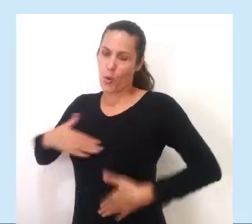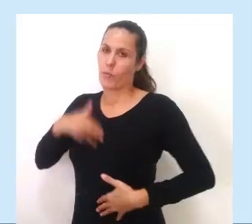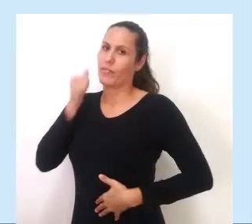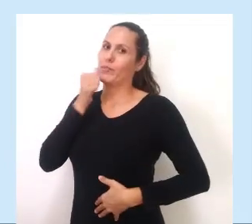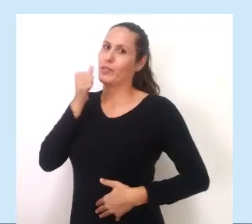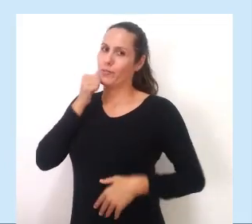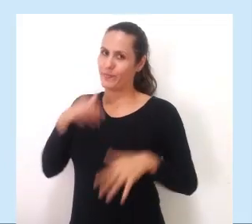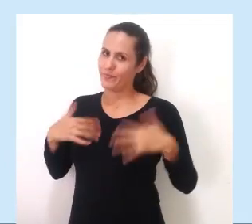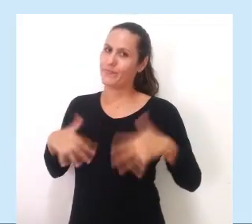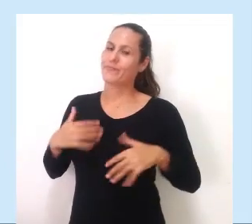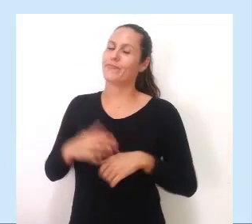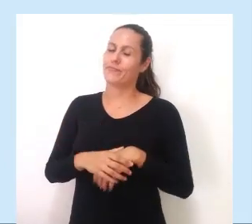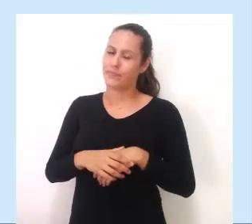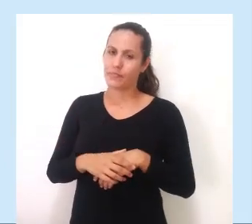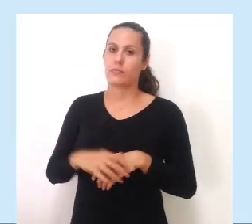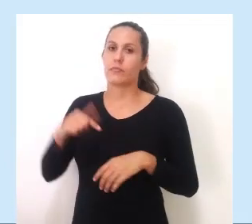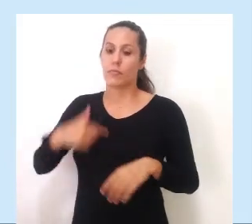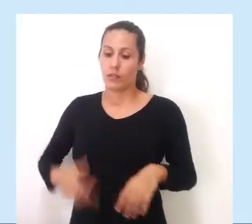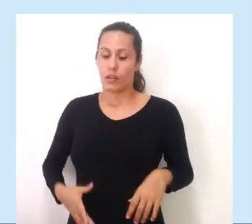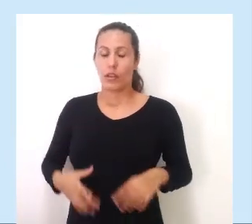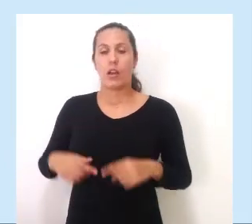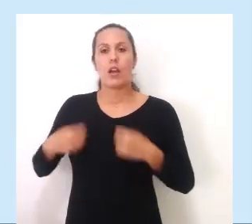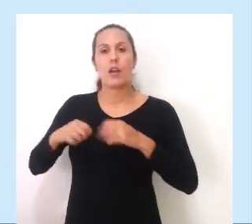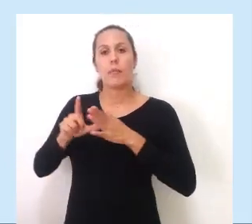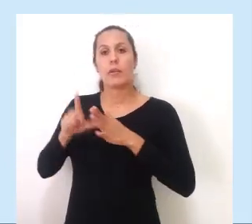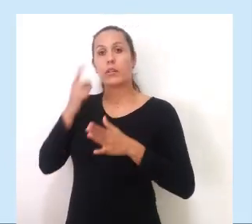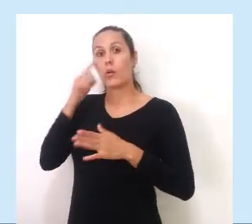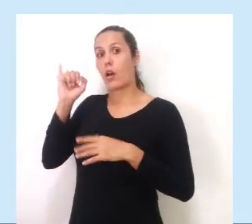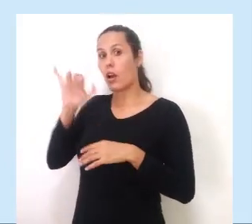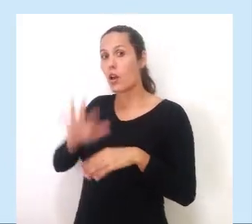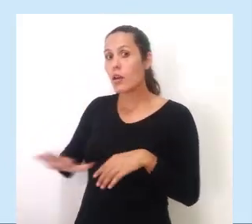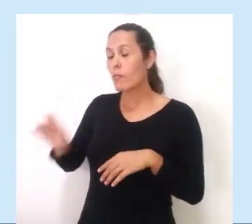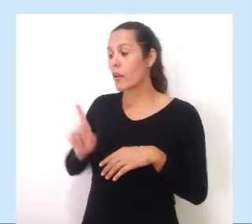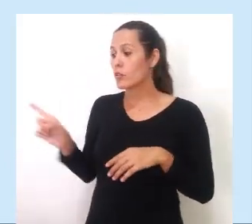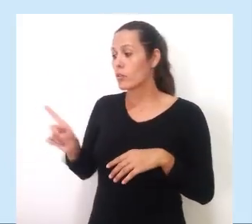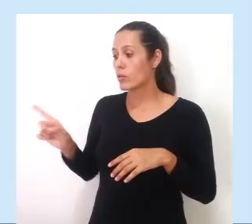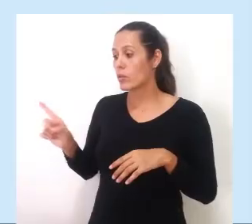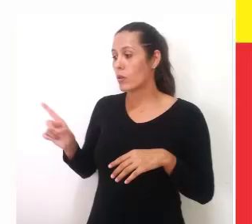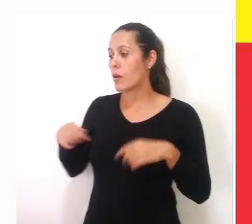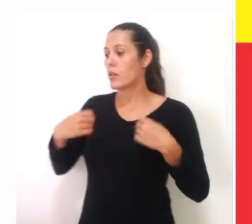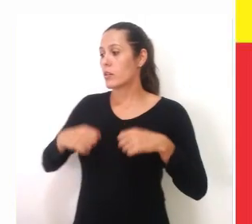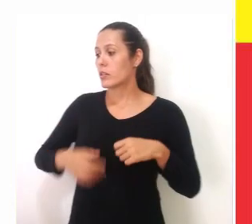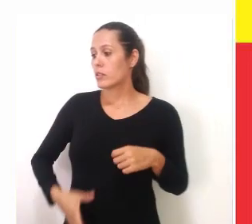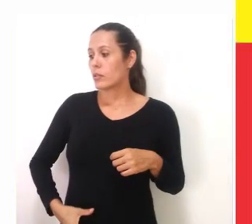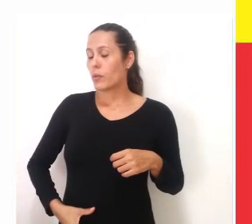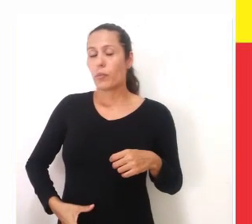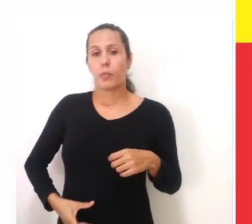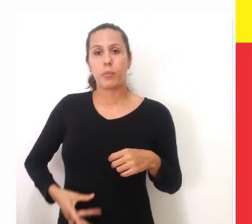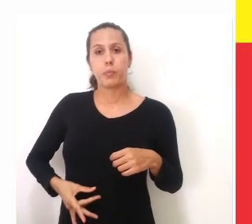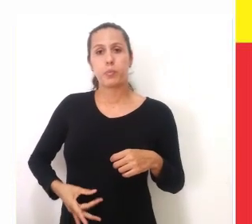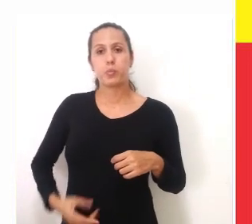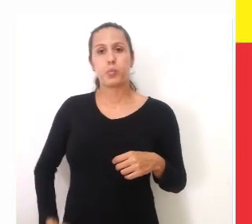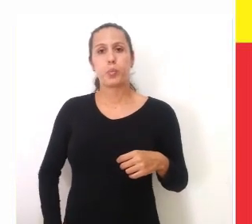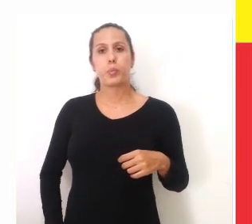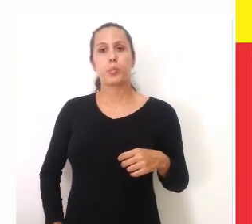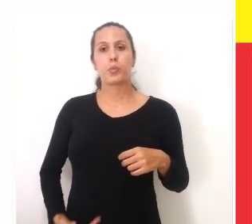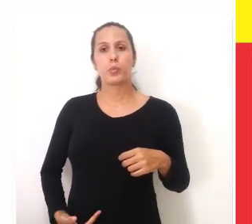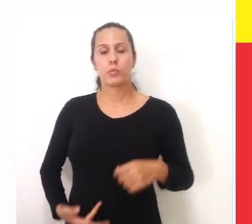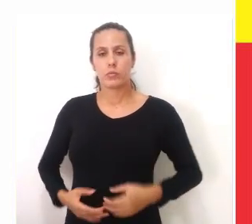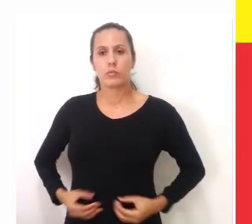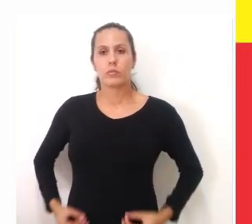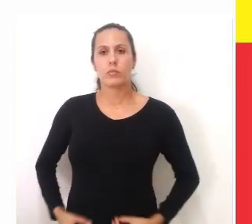responsabilidade, ou a maioria das vezes, é no corpo feminino. Então, o espermicida, ele vai ter que ser aplicado,